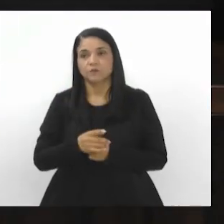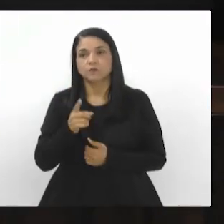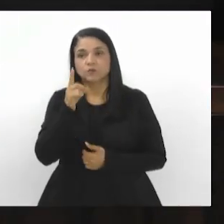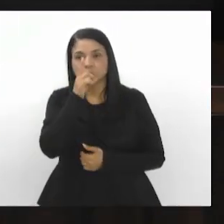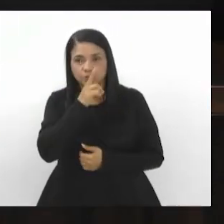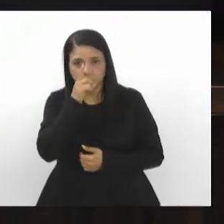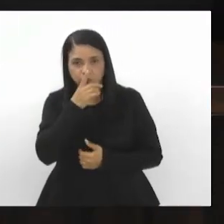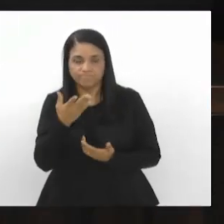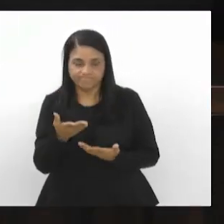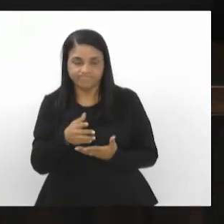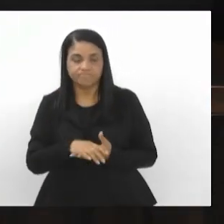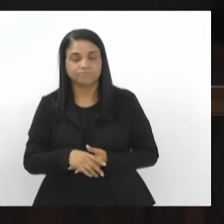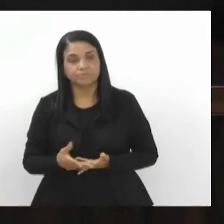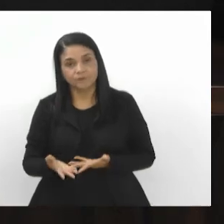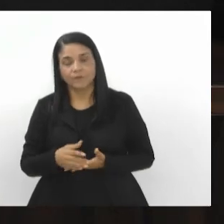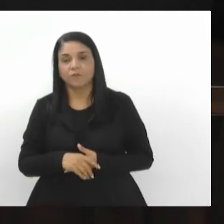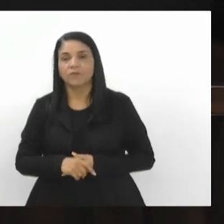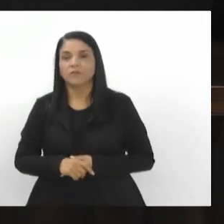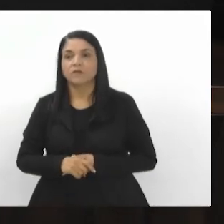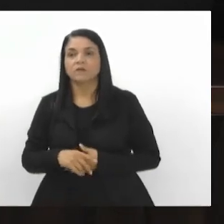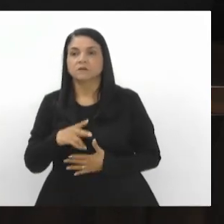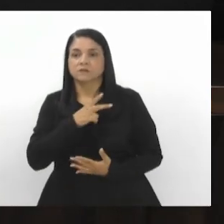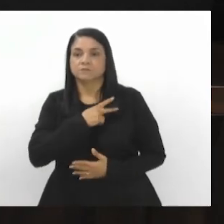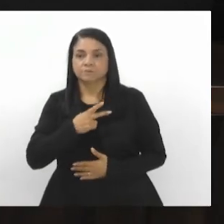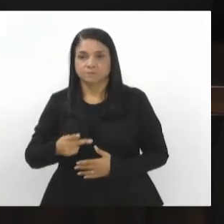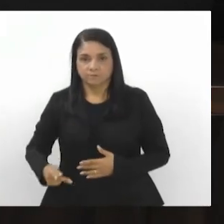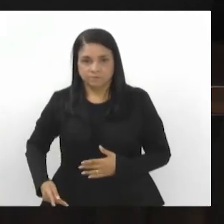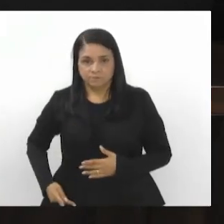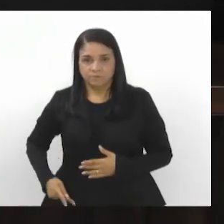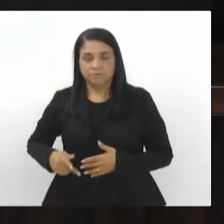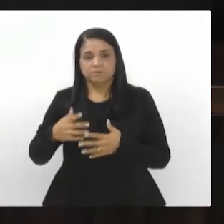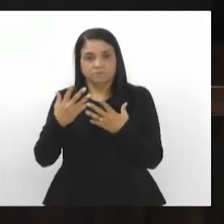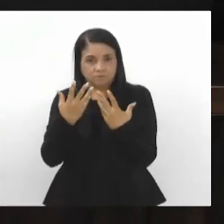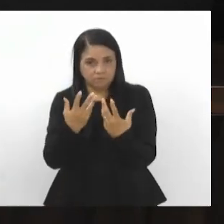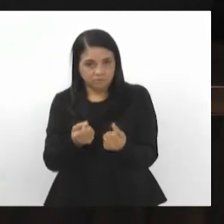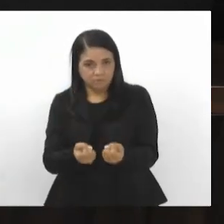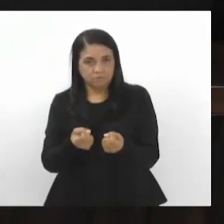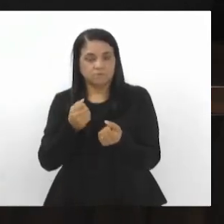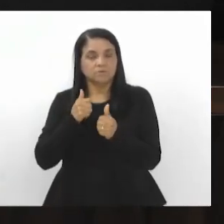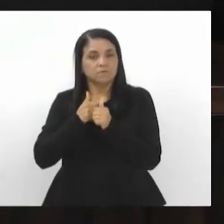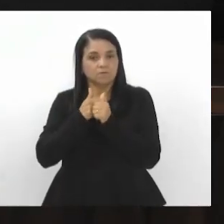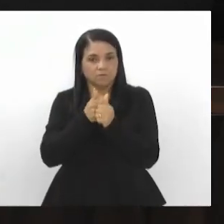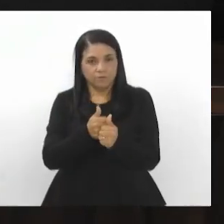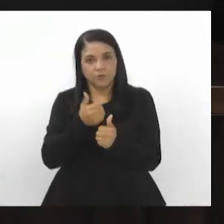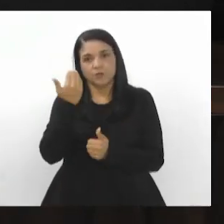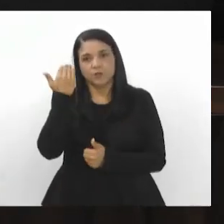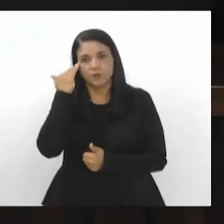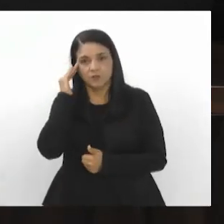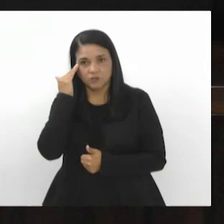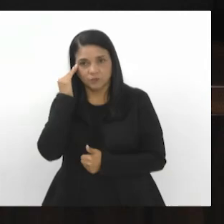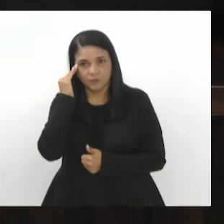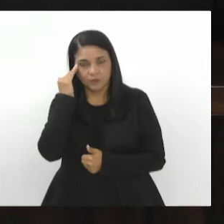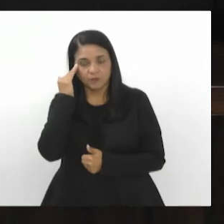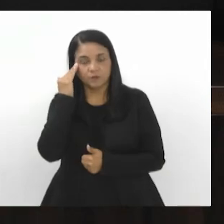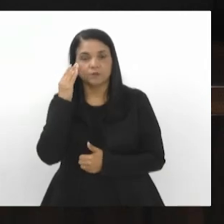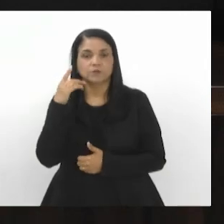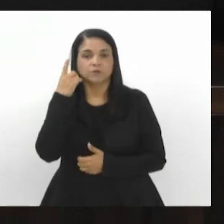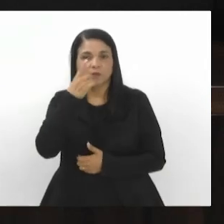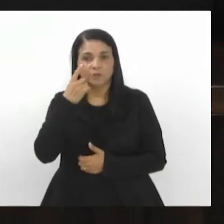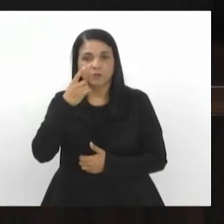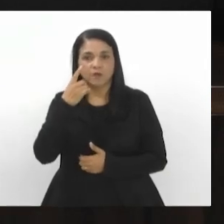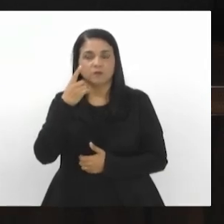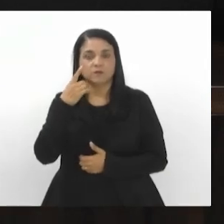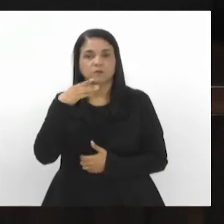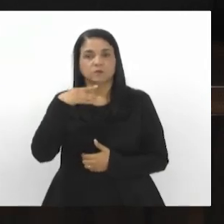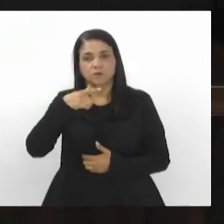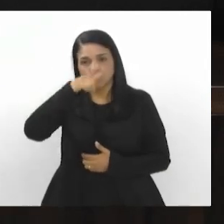Então, vamos fazer isso. A presidência defere e acompanha o entendimento do nosso decano Luiz Paulo. Vou pedir,